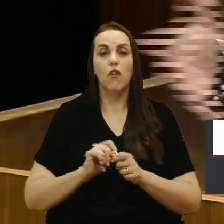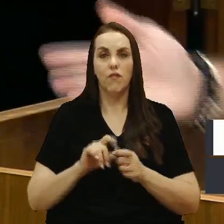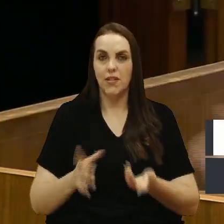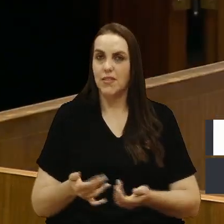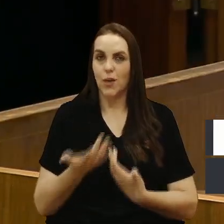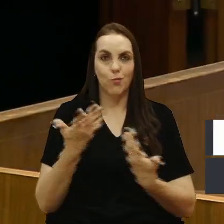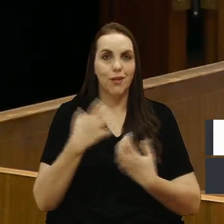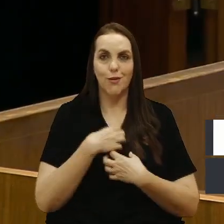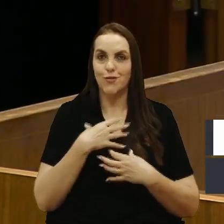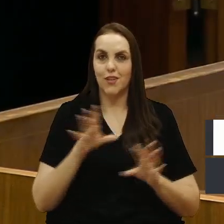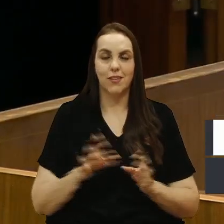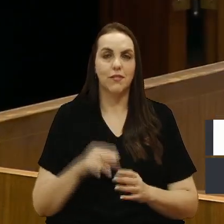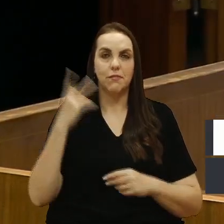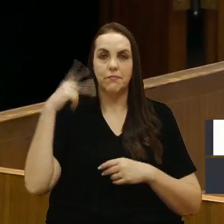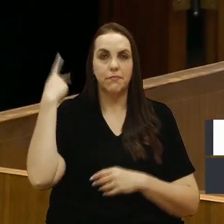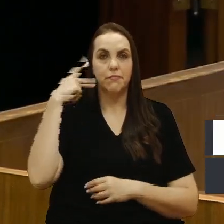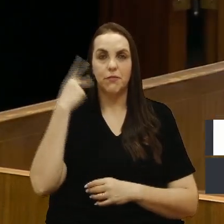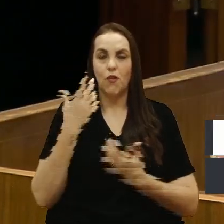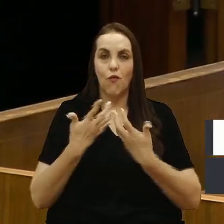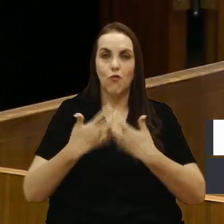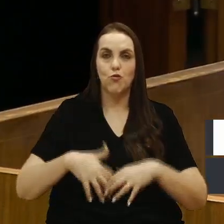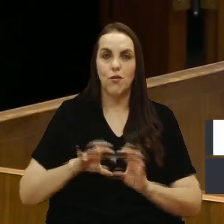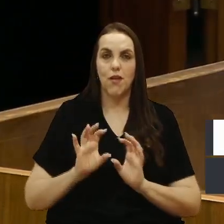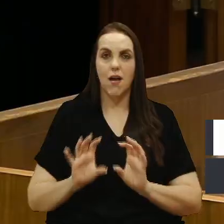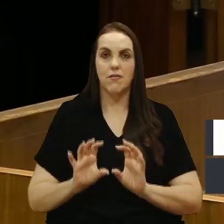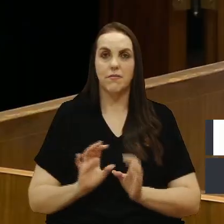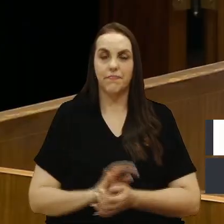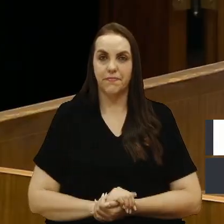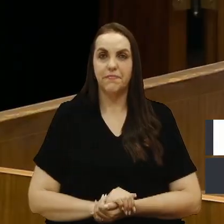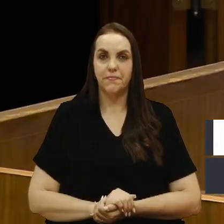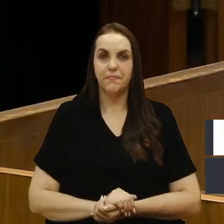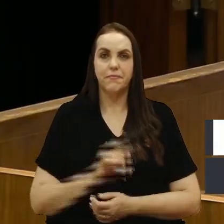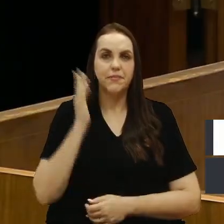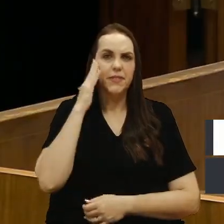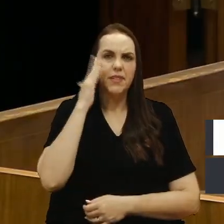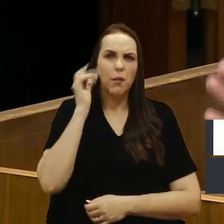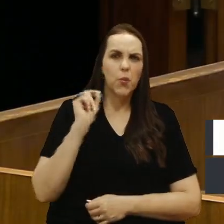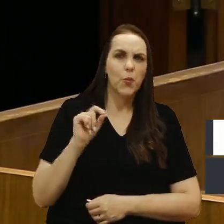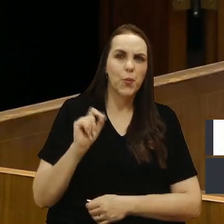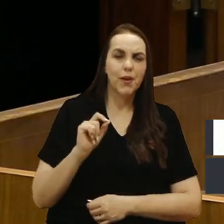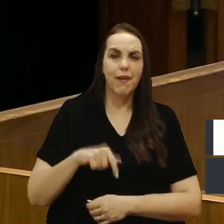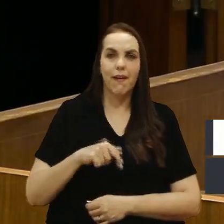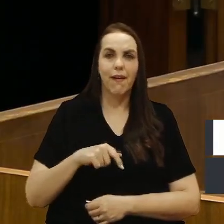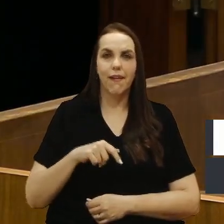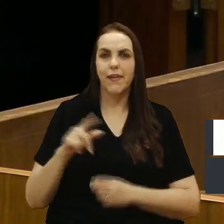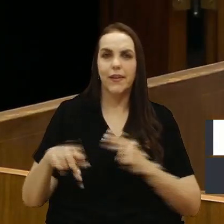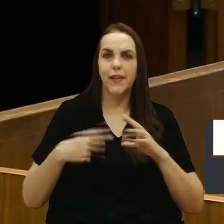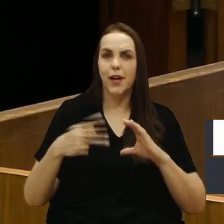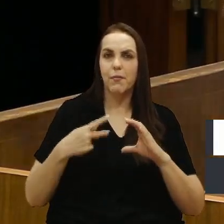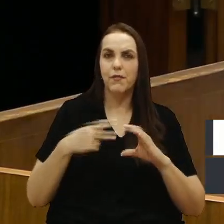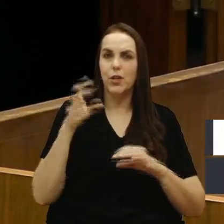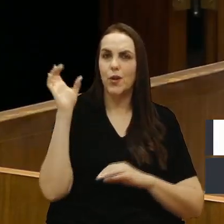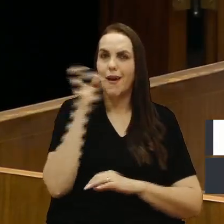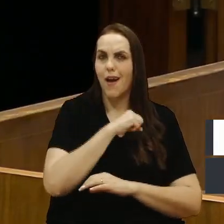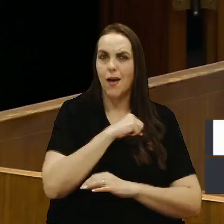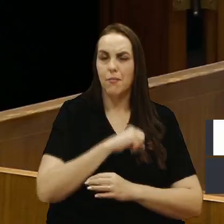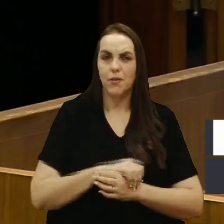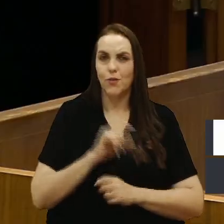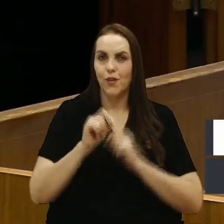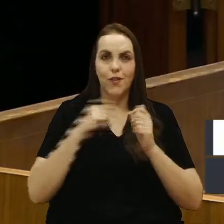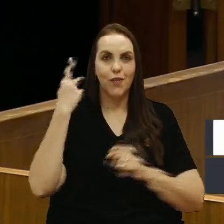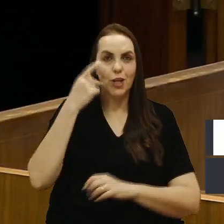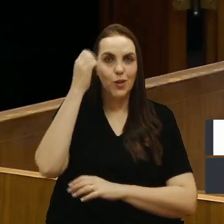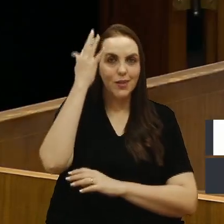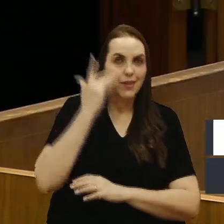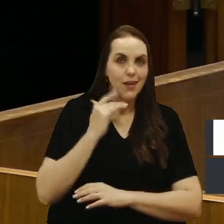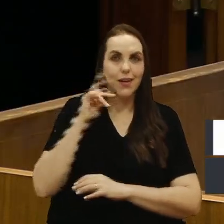jeito. Aqui é a política e funciona desse modo. Sabe o que chegou nessa casa com muita rapidez, vereadora Daiane Mello, vereador